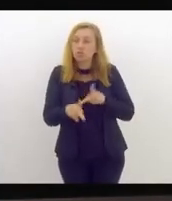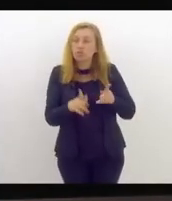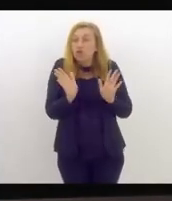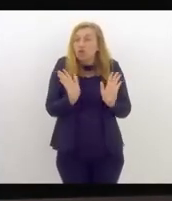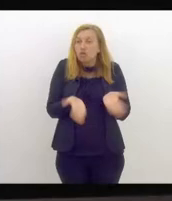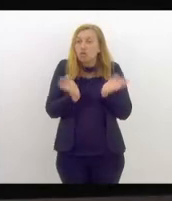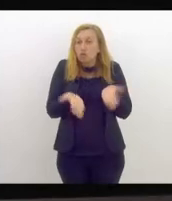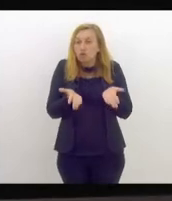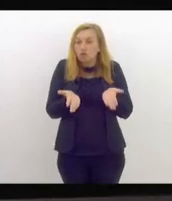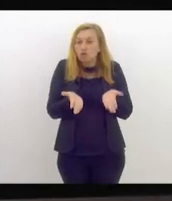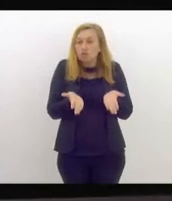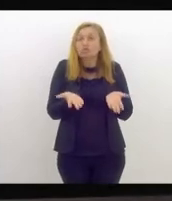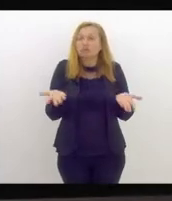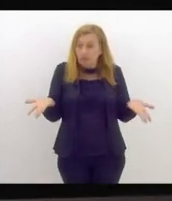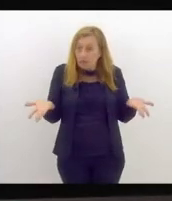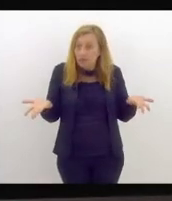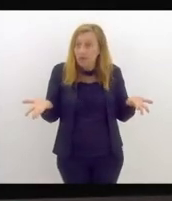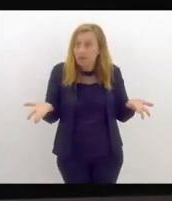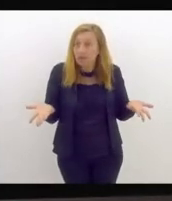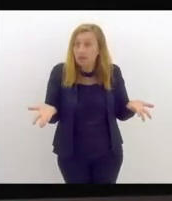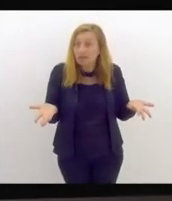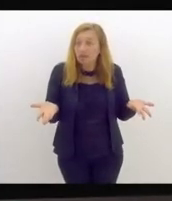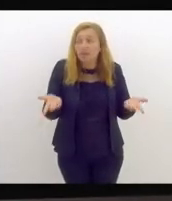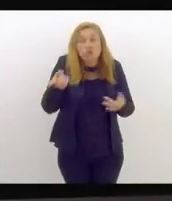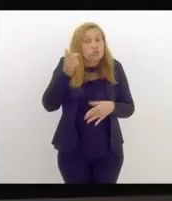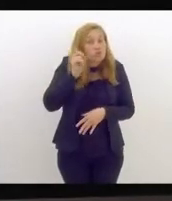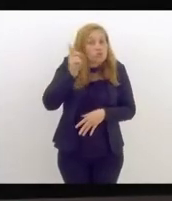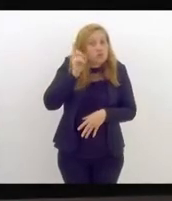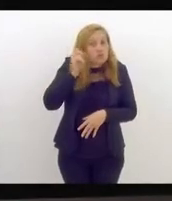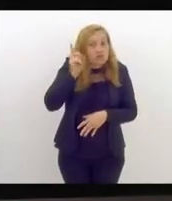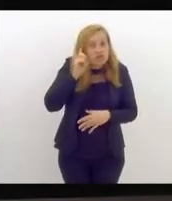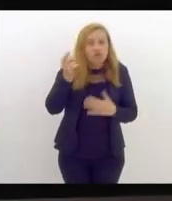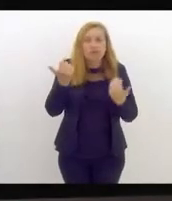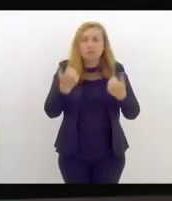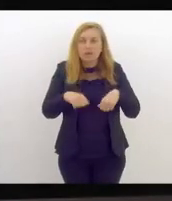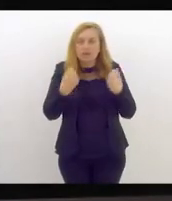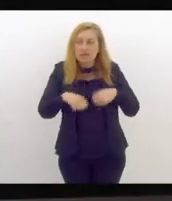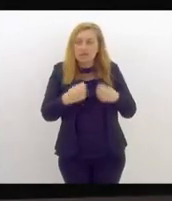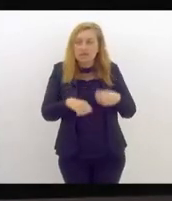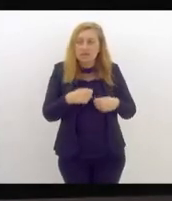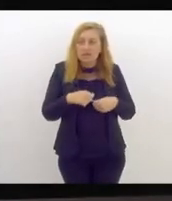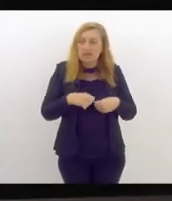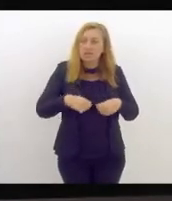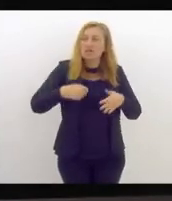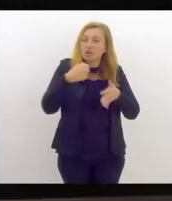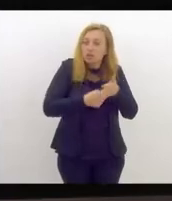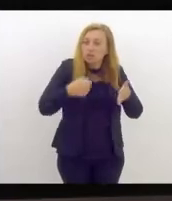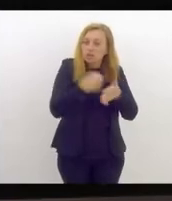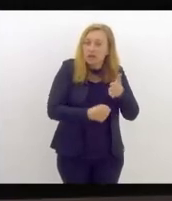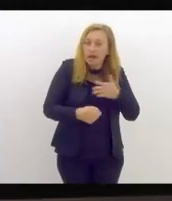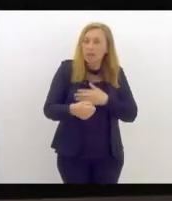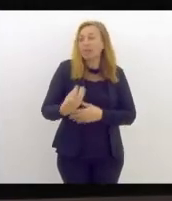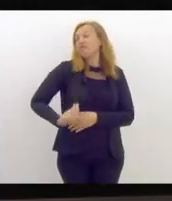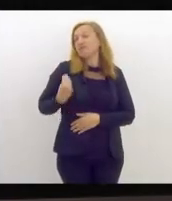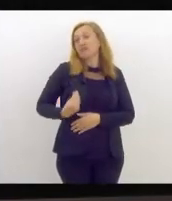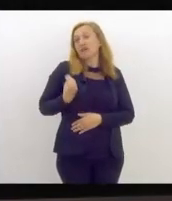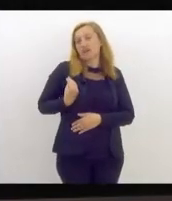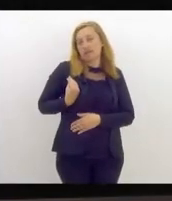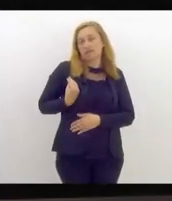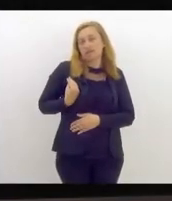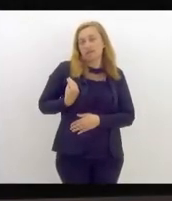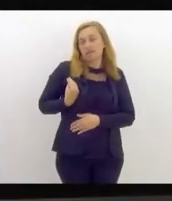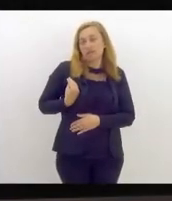matando né por cada dia ela tem que matar um para poder sobreviver quando ele matar não matar na palavra